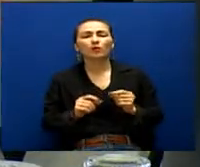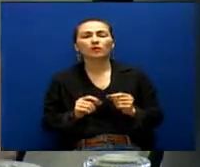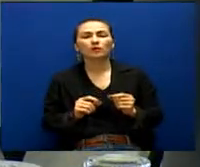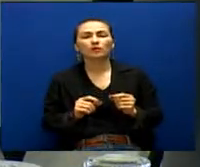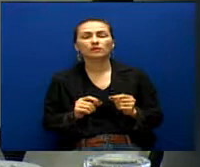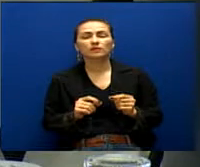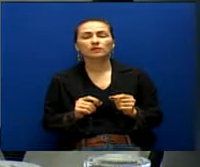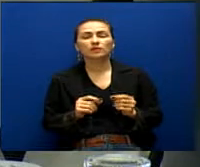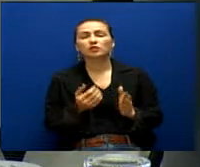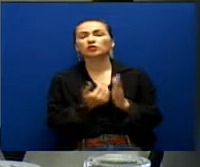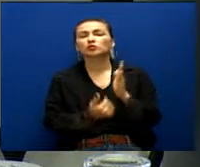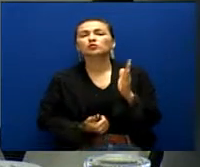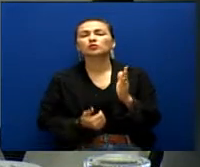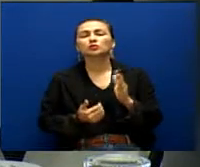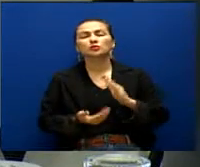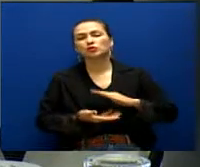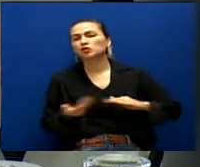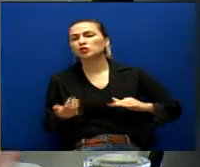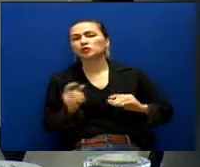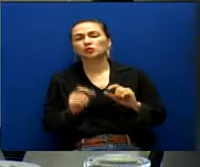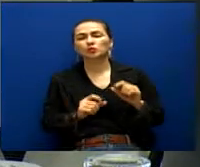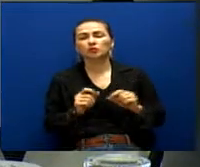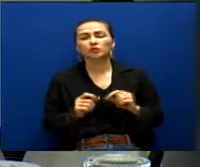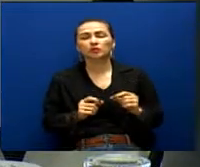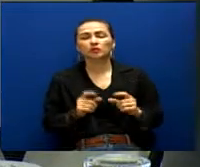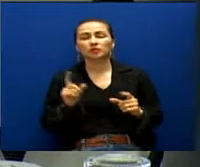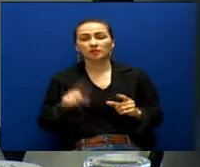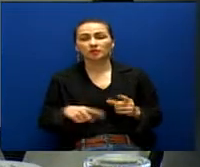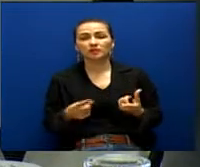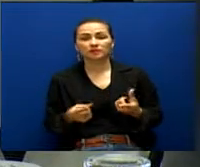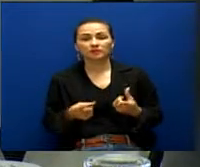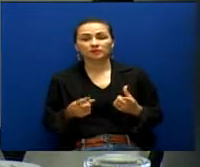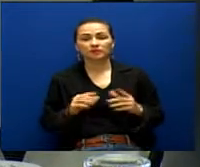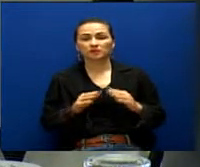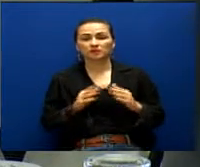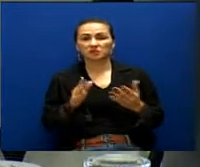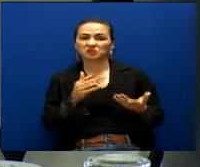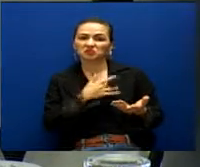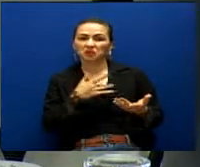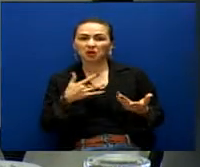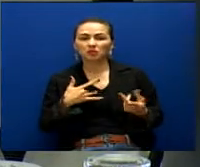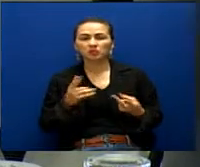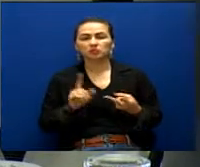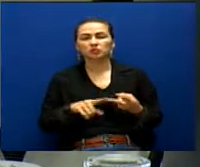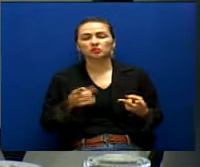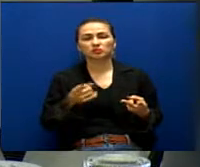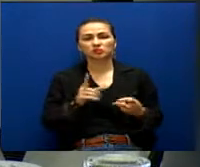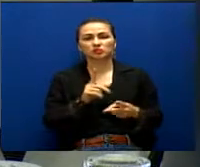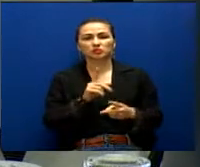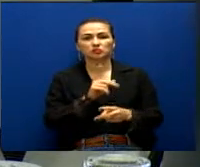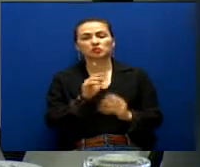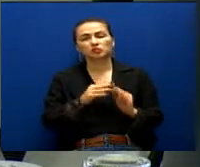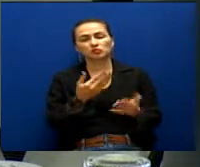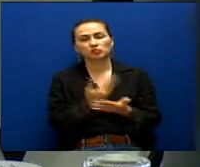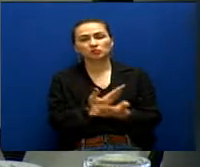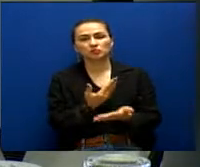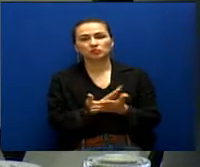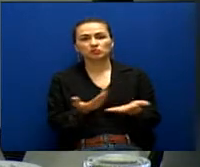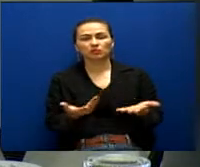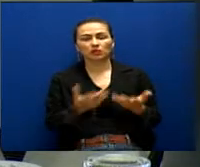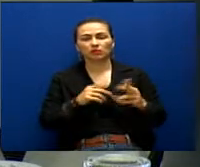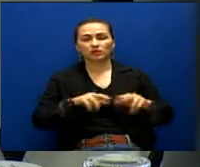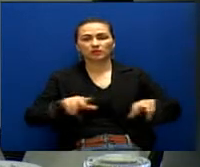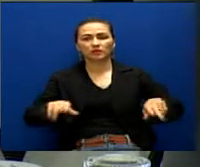em qualquer uma das pastas, em qualquer um dos setores da sociedade. Então, ele foi muito mal elaborado, principalmente,